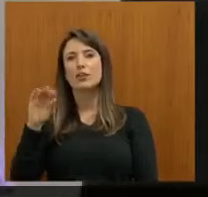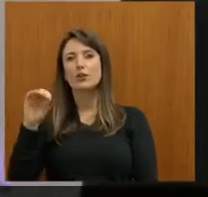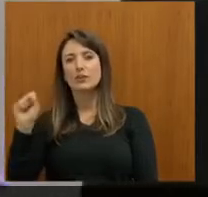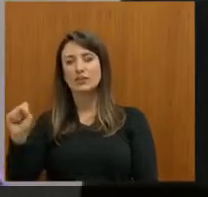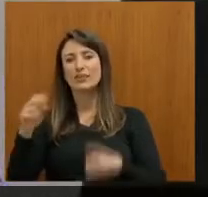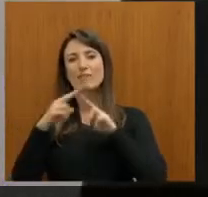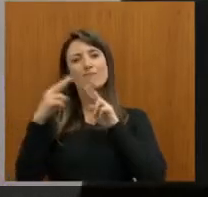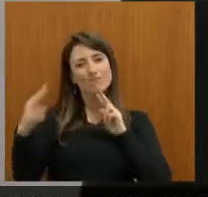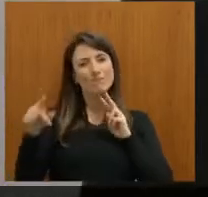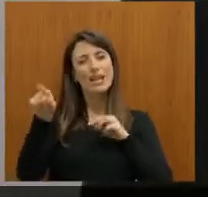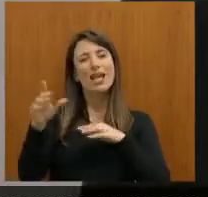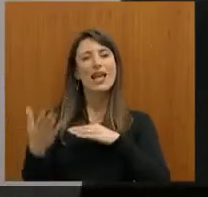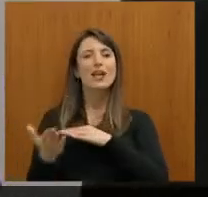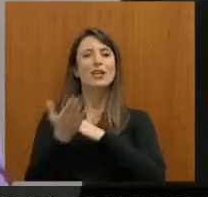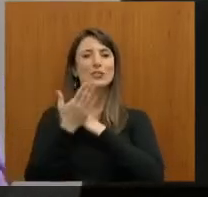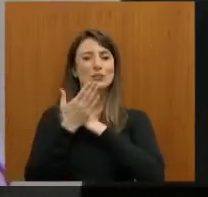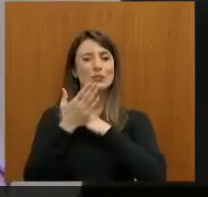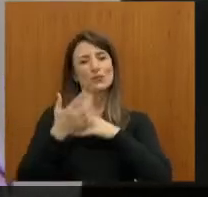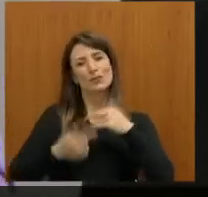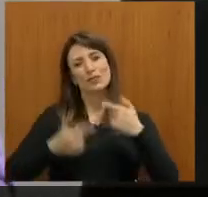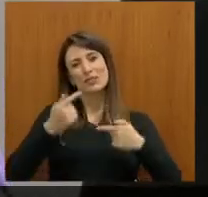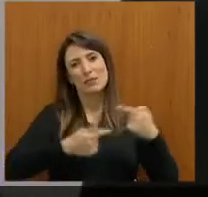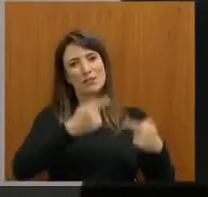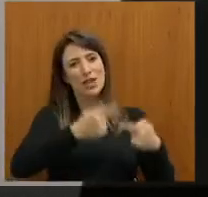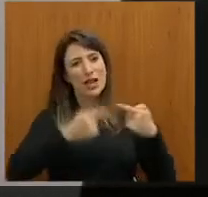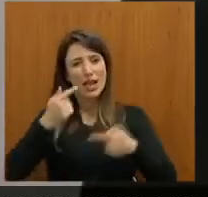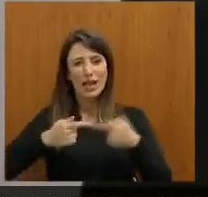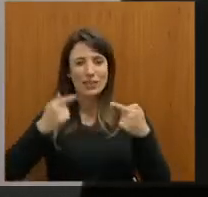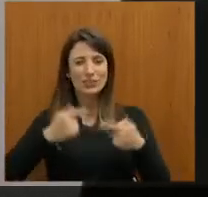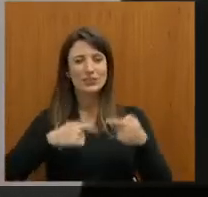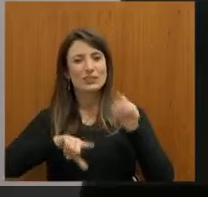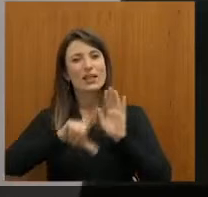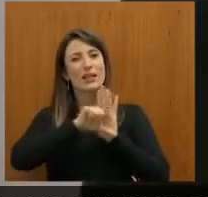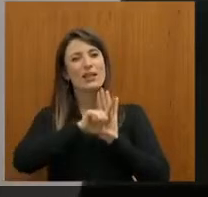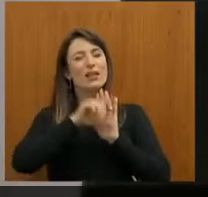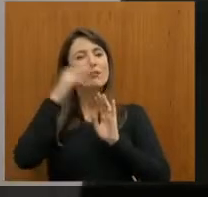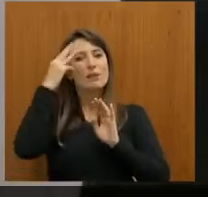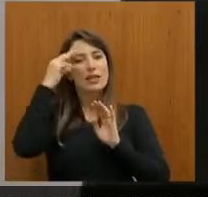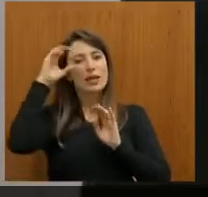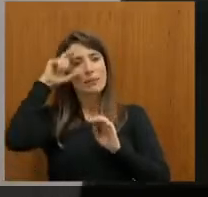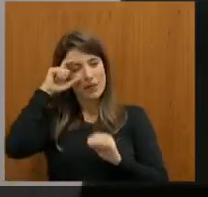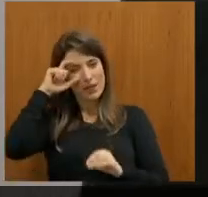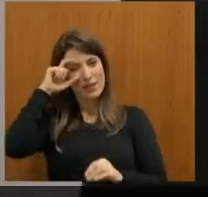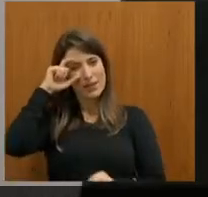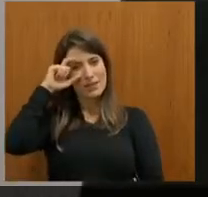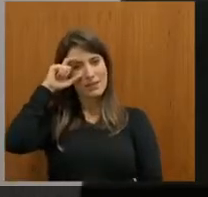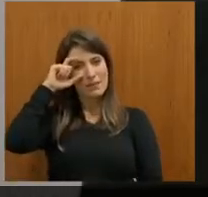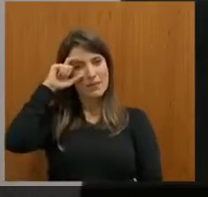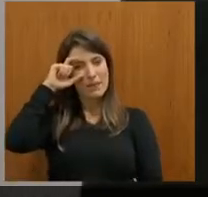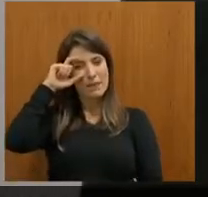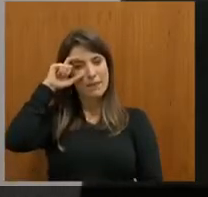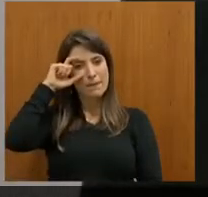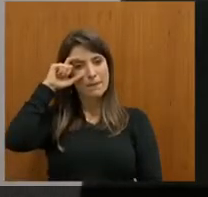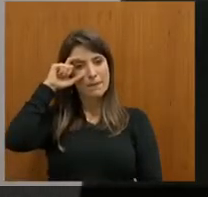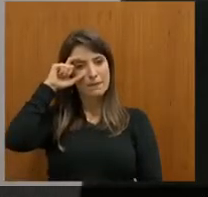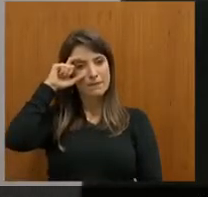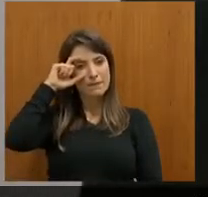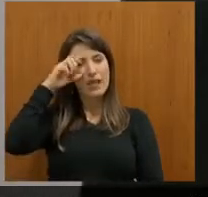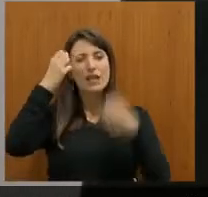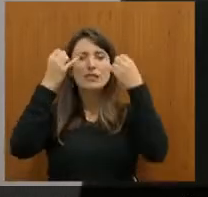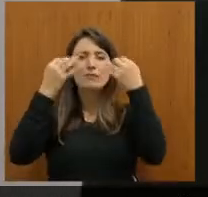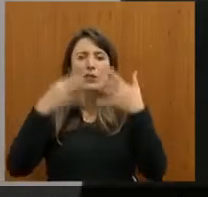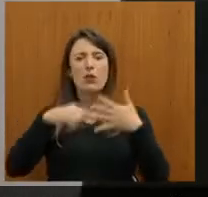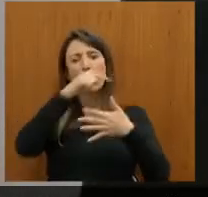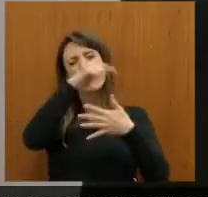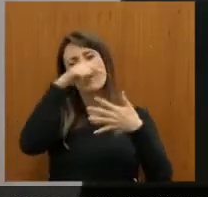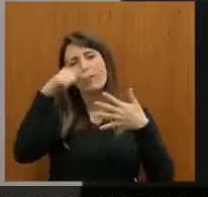ajudou aqui fazendo um debate né da Lei Maria da Penha trouxe várias questões